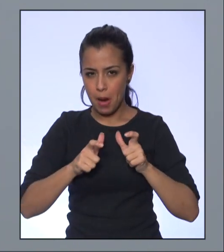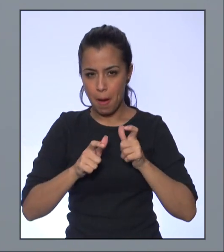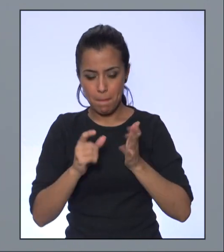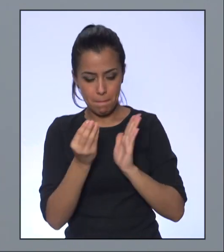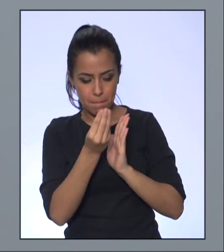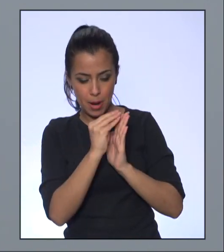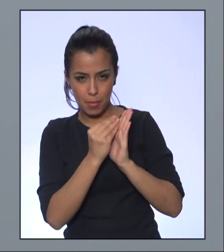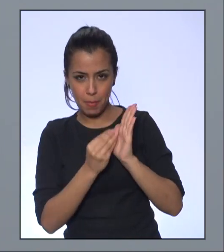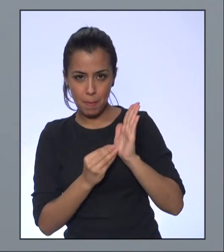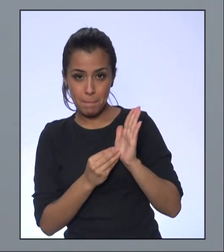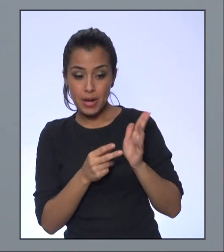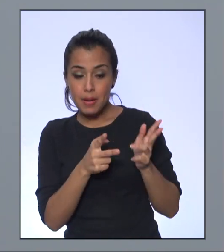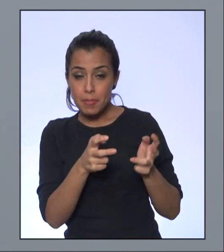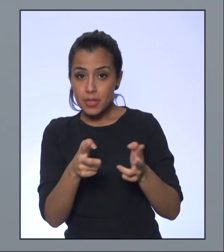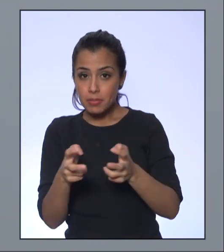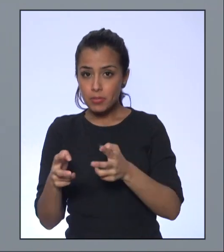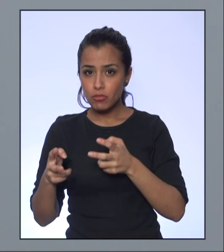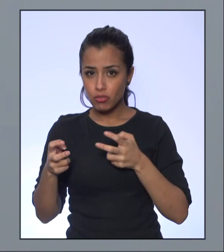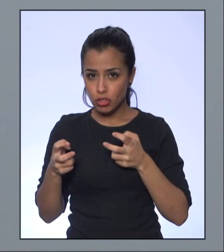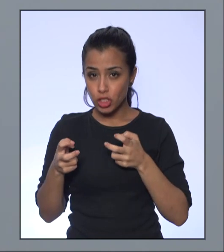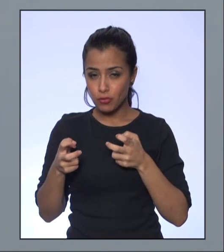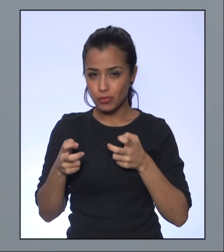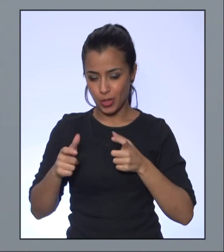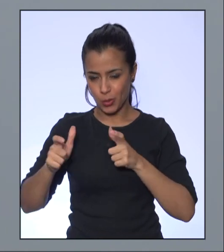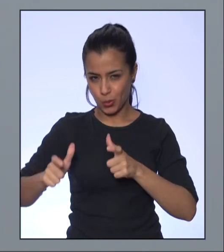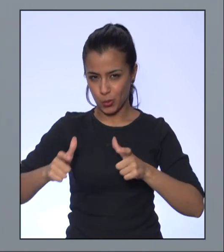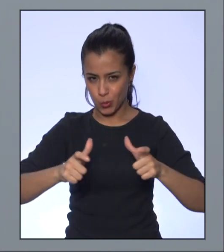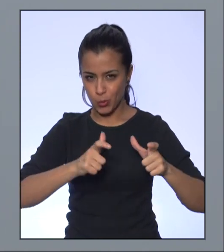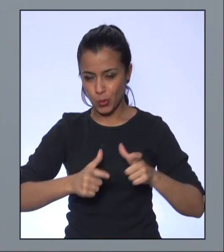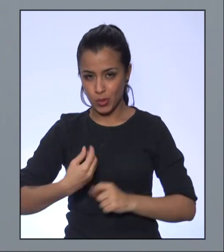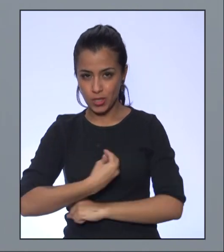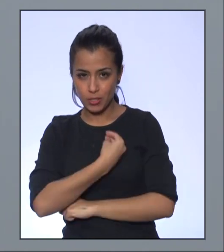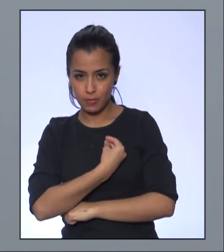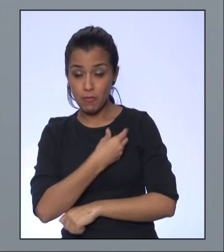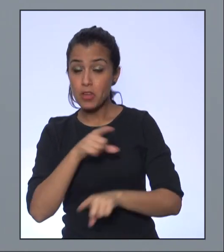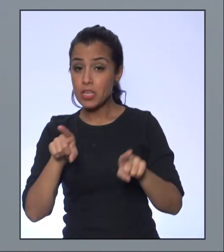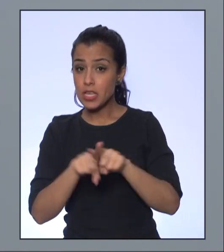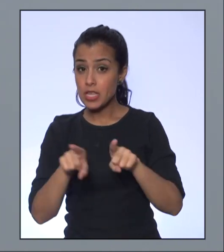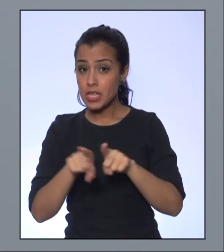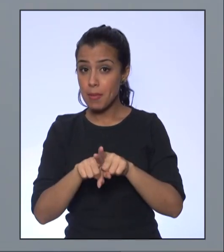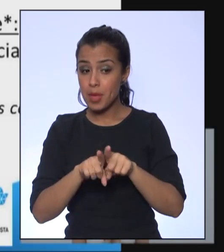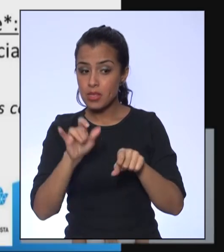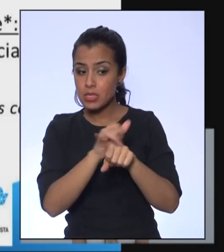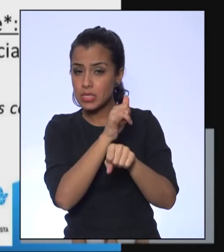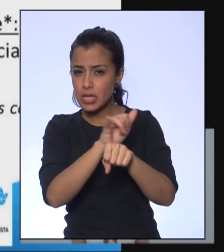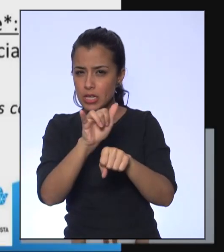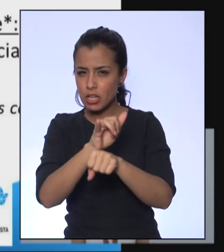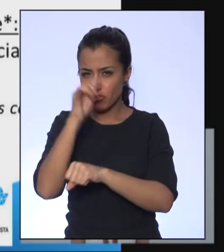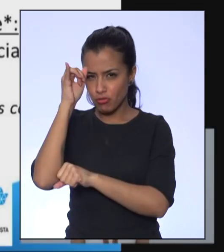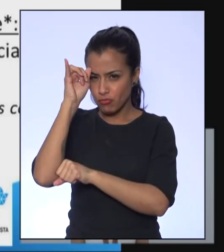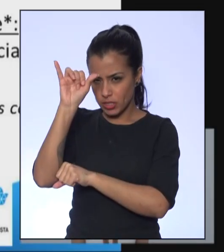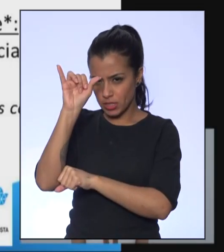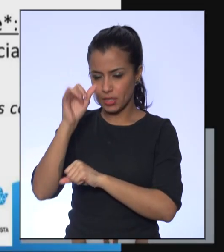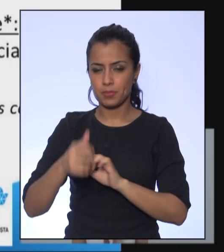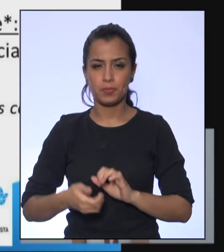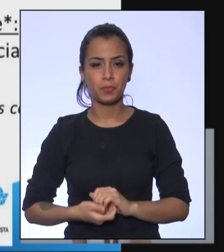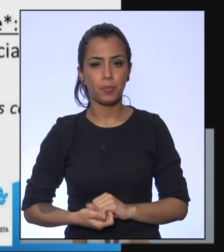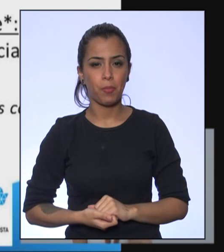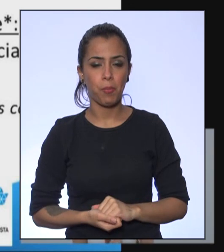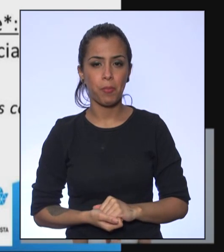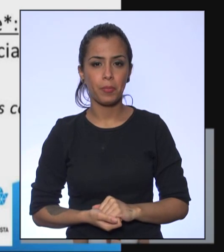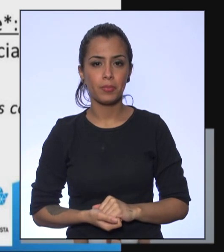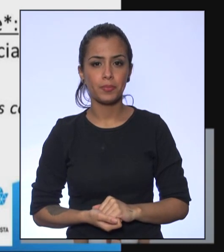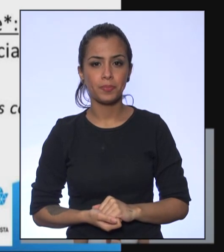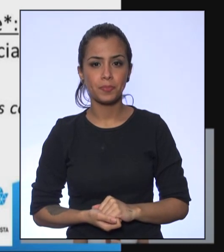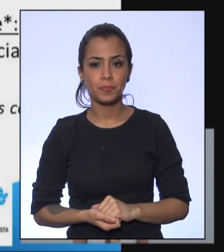da localidade e também dos elementos estratégicos de prevenção. Bom, primeira coisa,